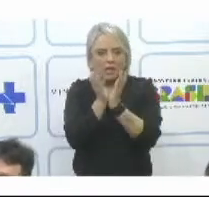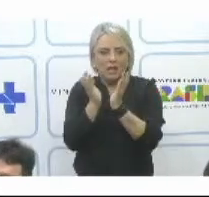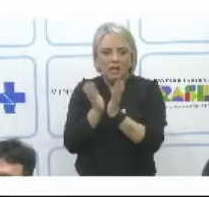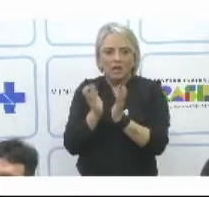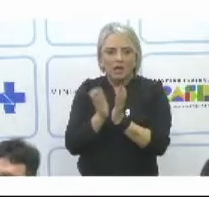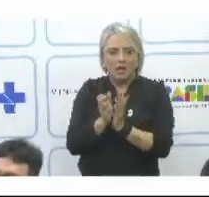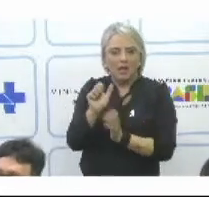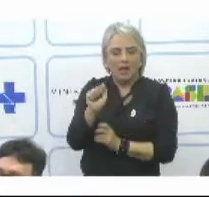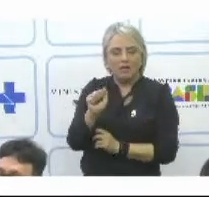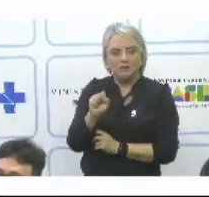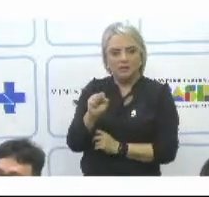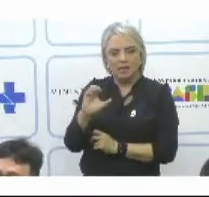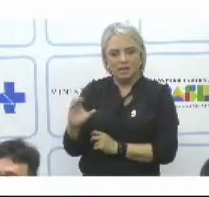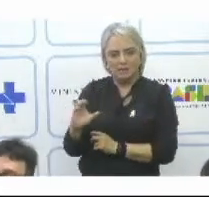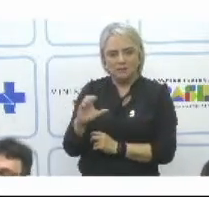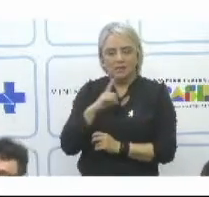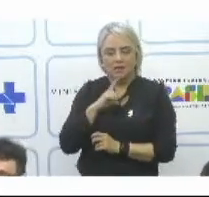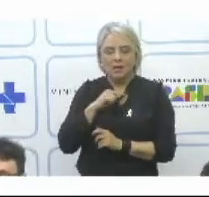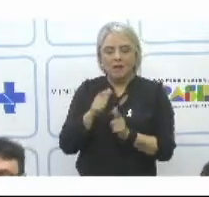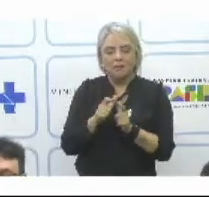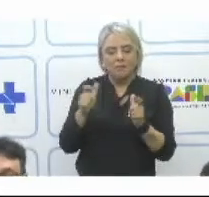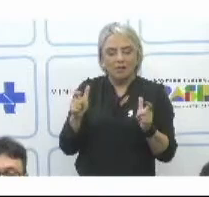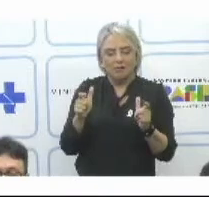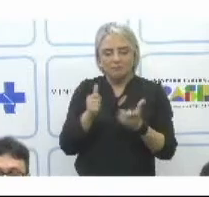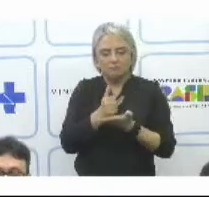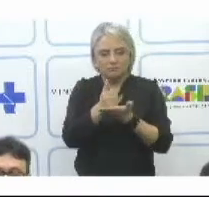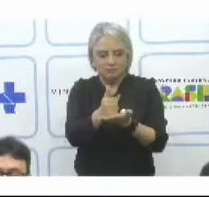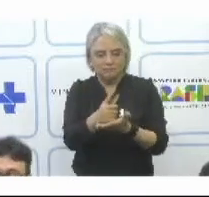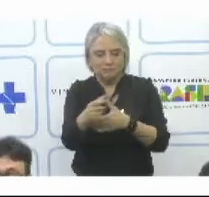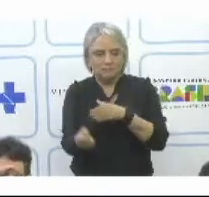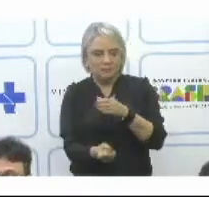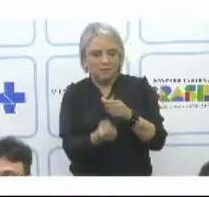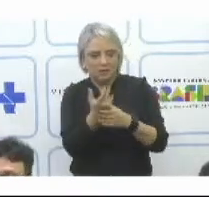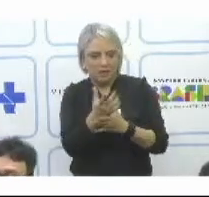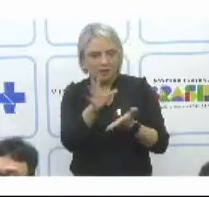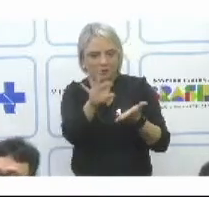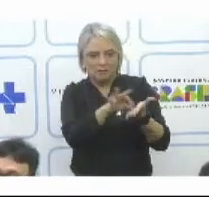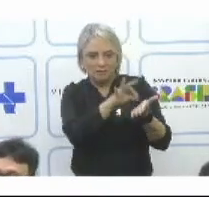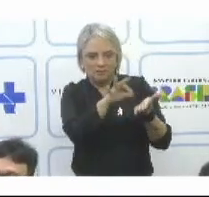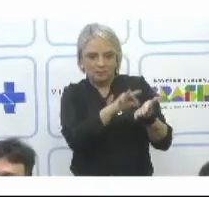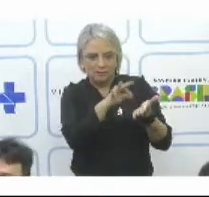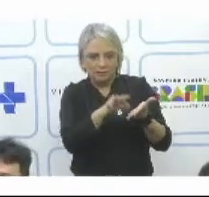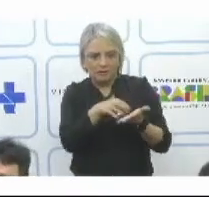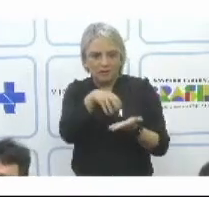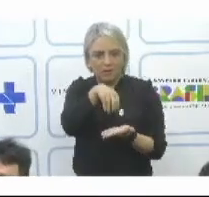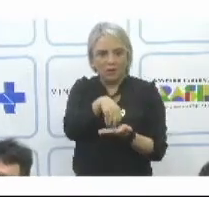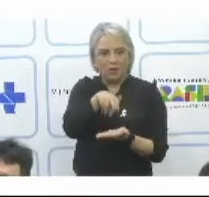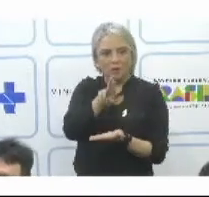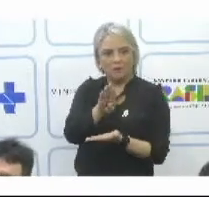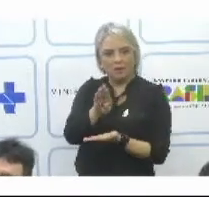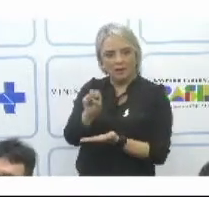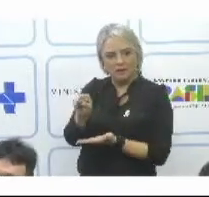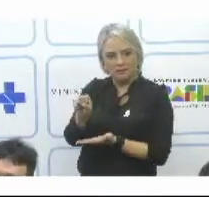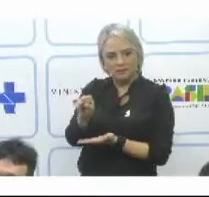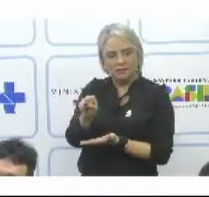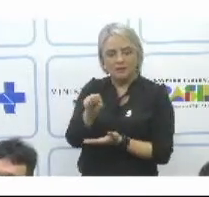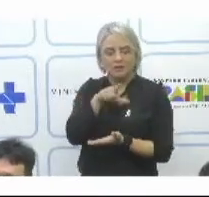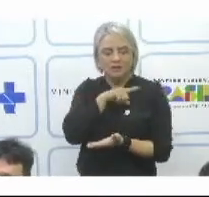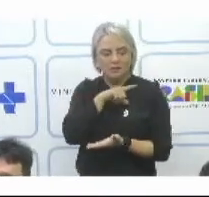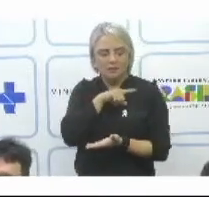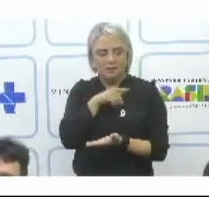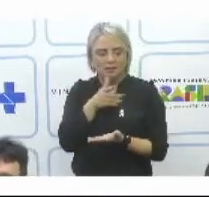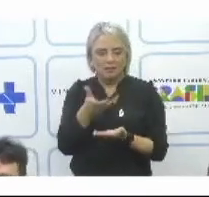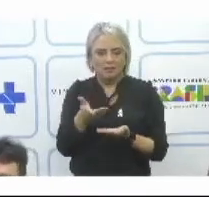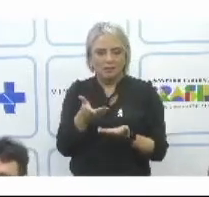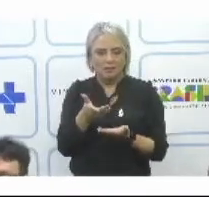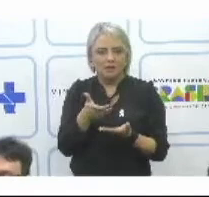comunitários de saúde, né. A maior parte da oferta são registradas nas unidades básicas de saúde, sendo que a gente tem,